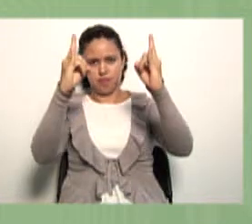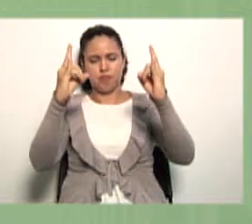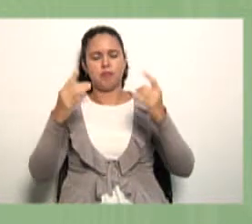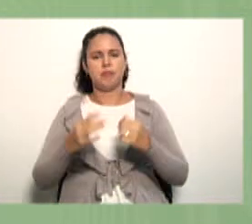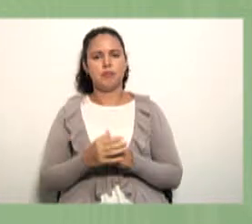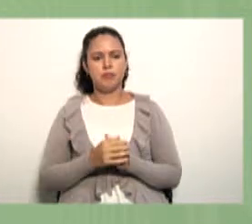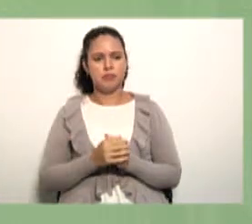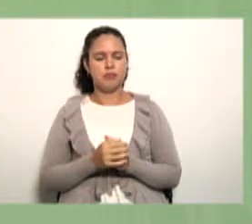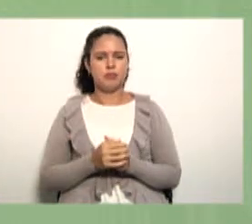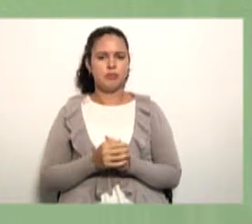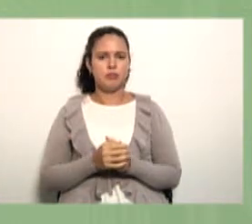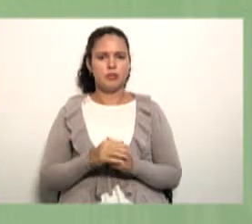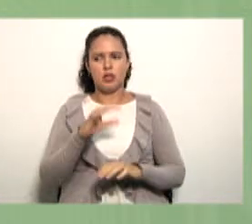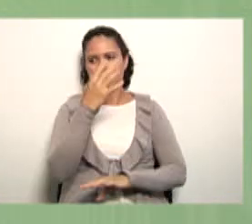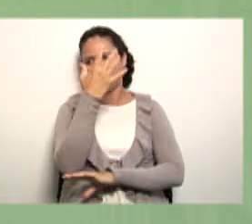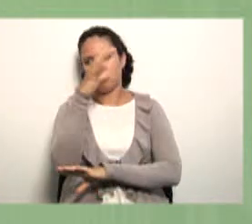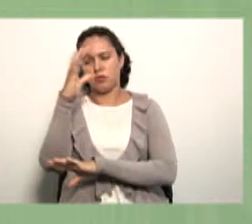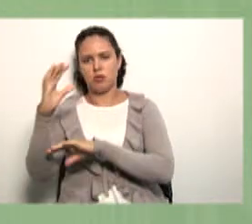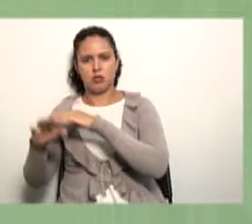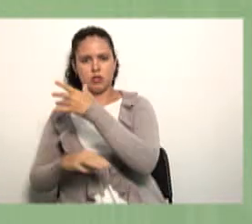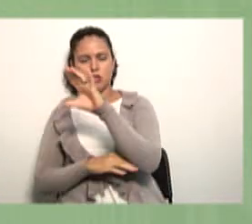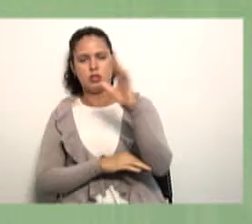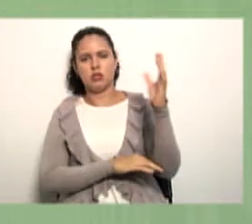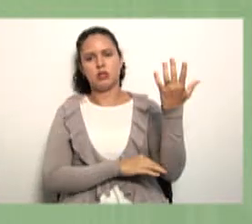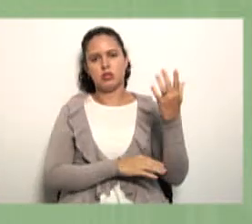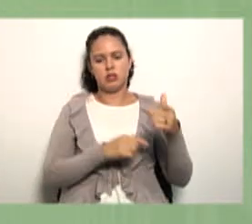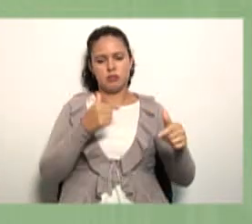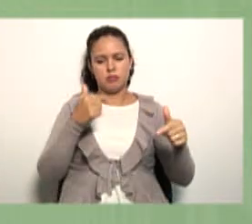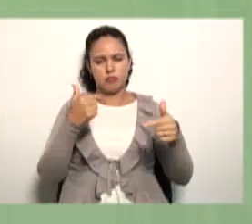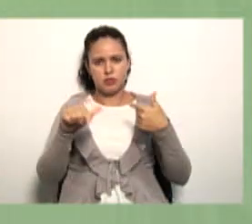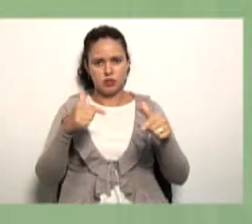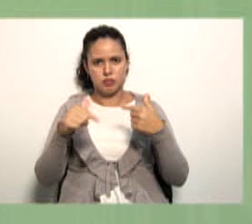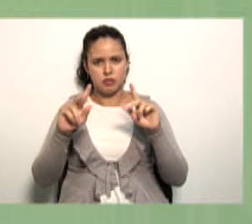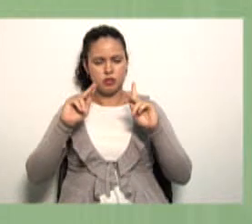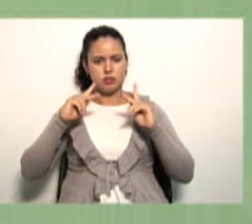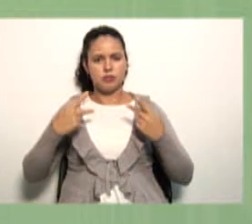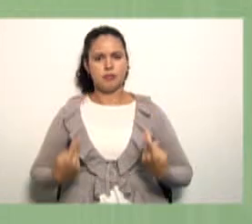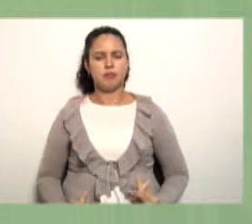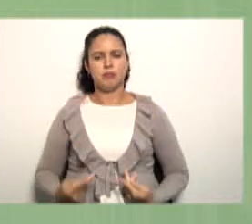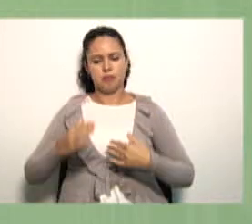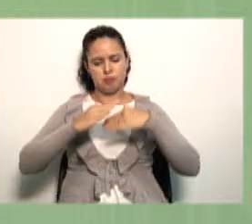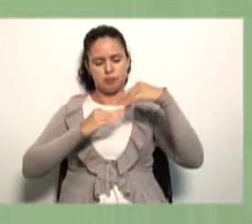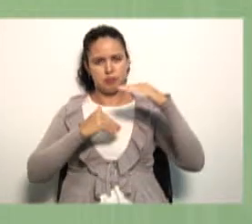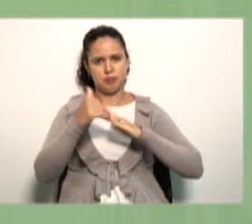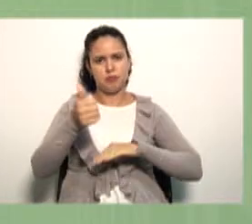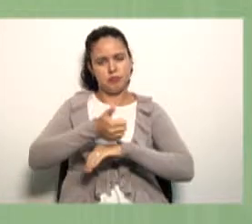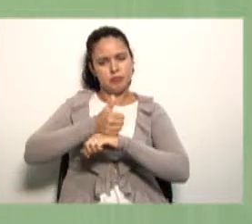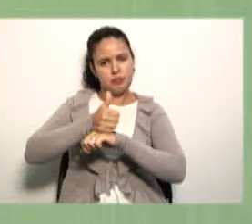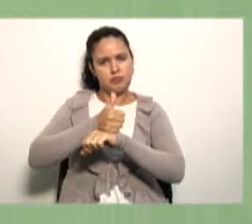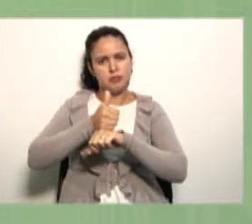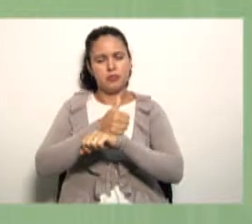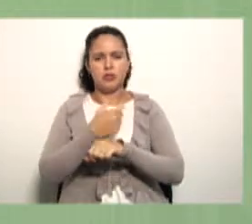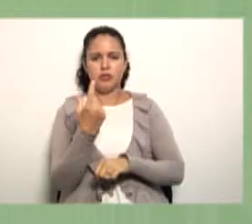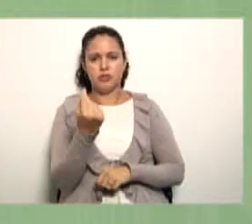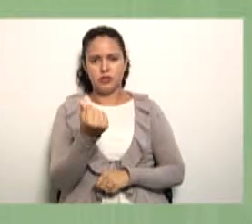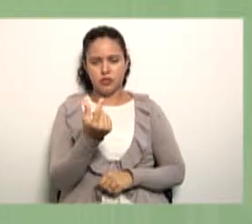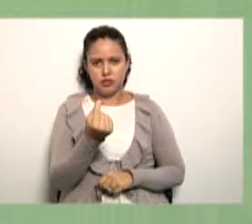instalações, os recursos naturais, o trabalho humano qualificado, os recursos financeiros, que é o dinheiro,